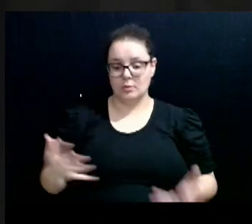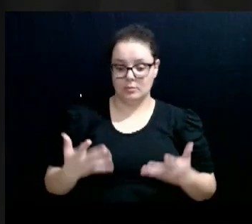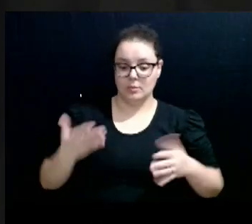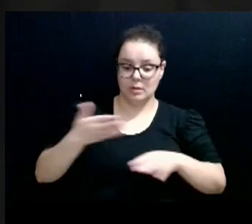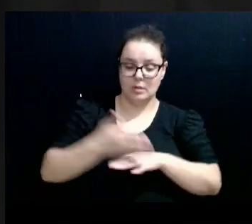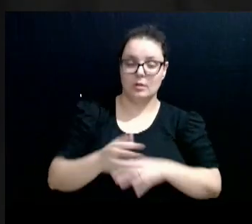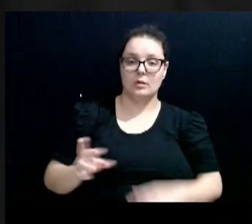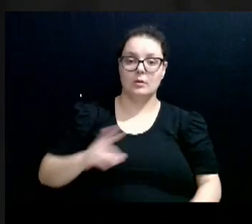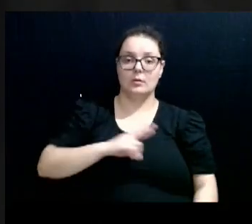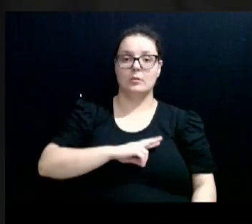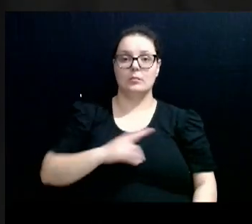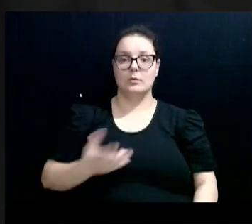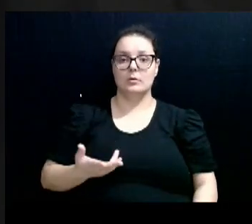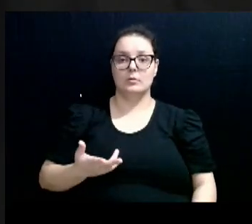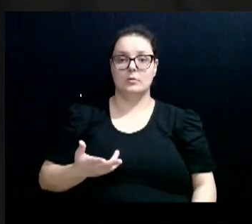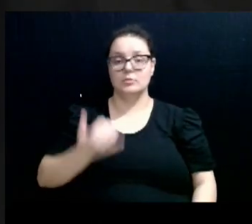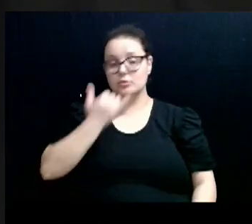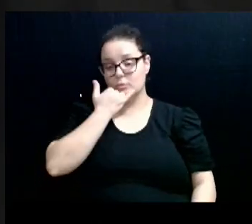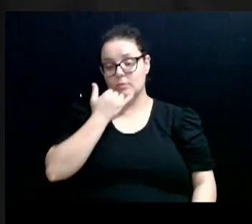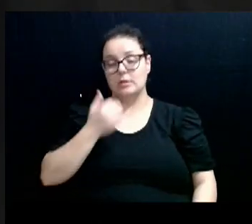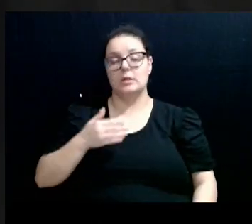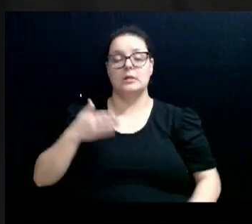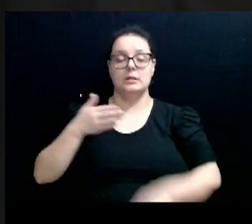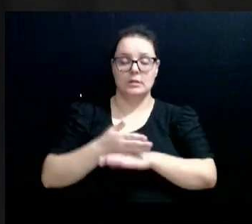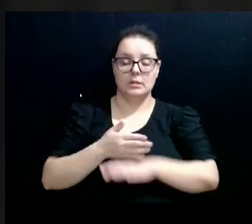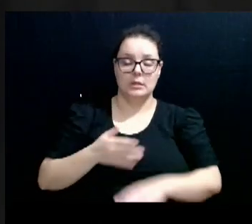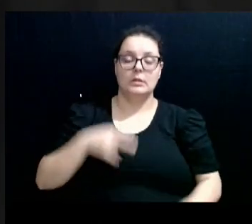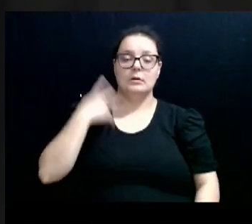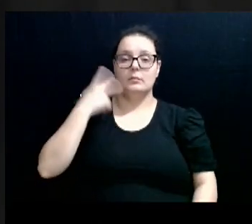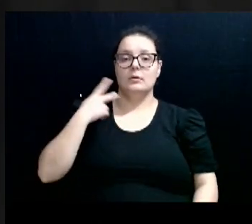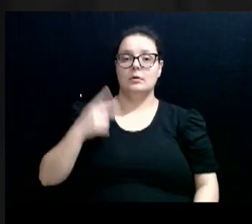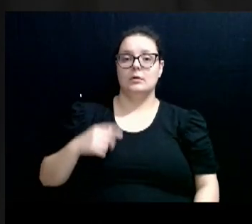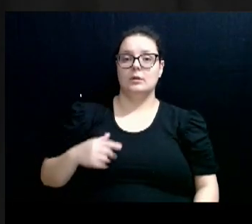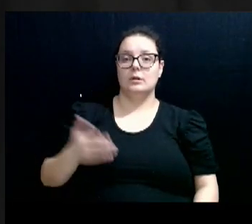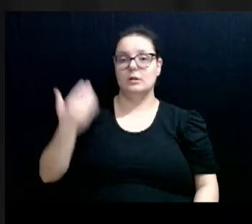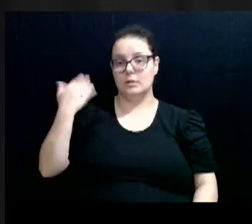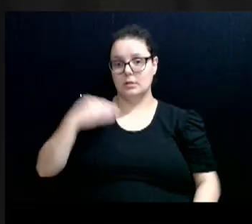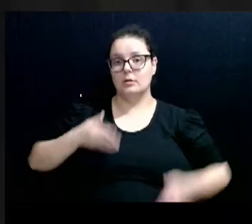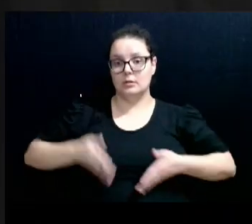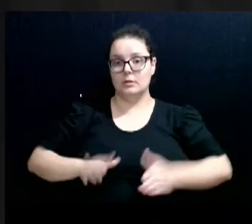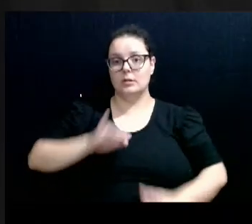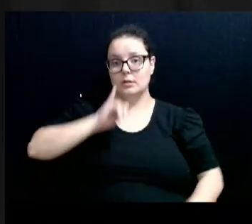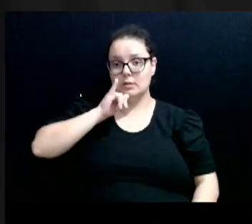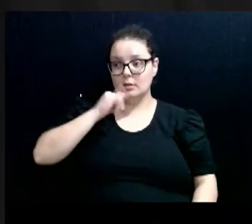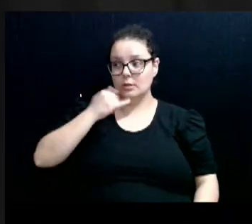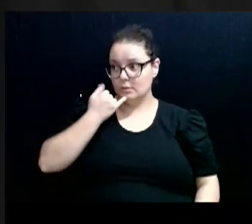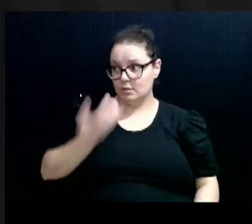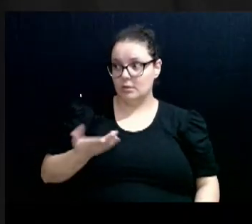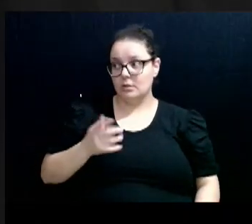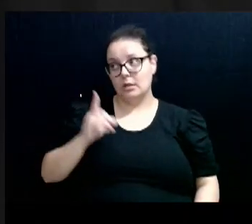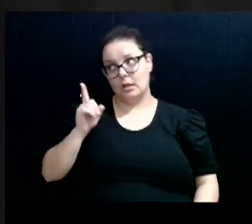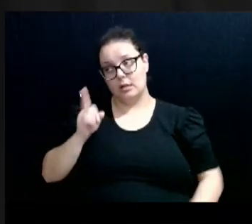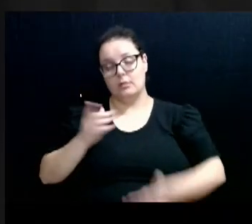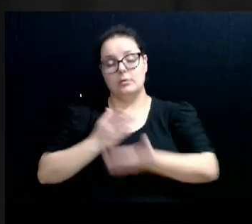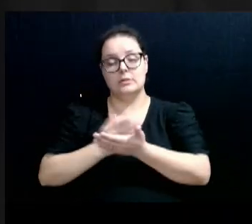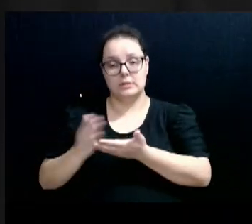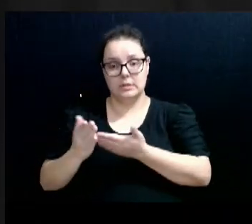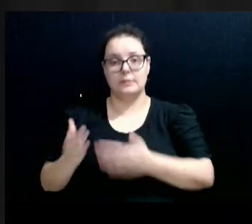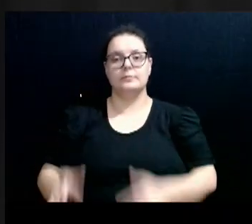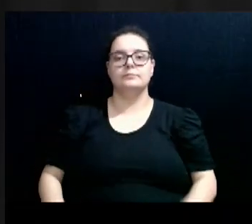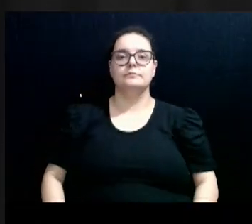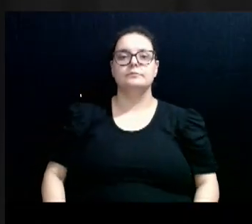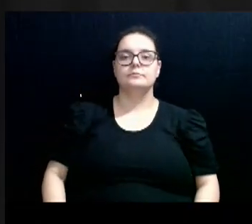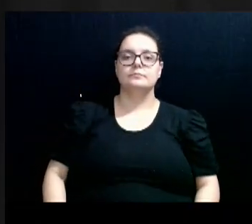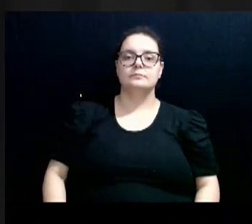trabalho, isso lá ainda na cidade de Jundiaí, porque eu sou jundiaiense, né? Eu sou nascido em Jundiaí. Lá havia, eu percebi,